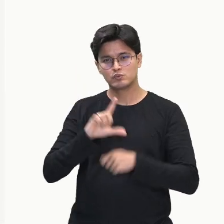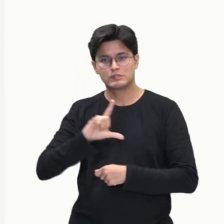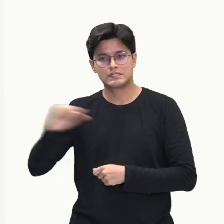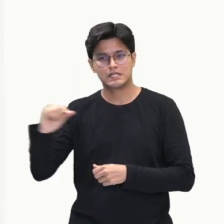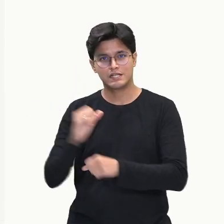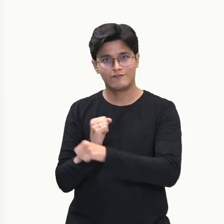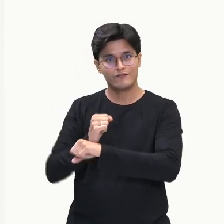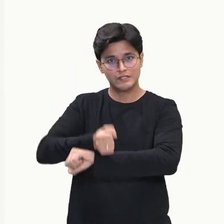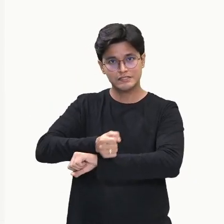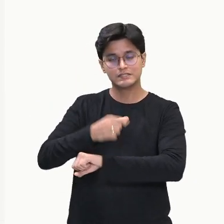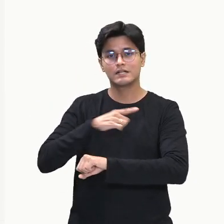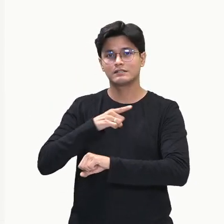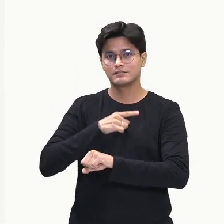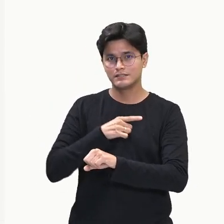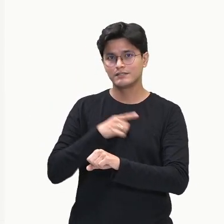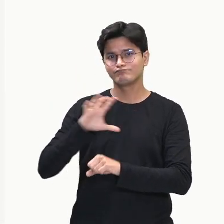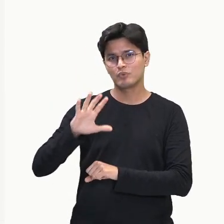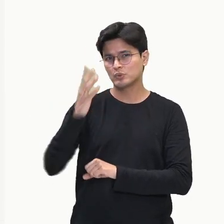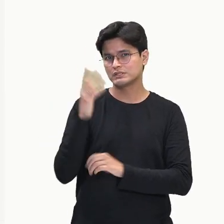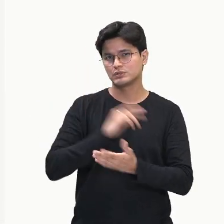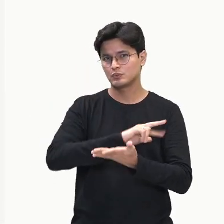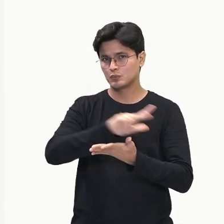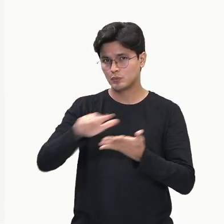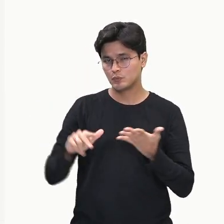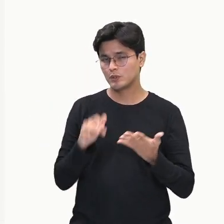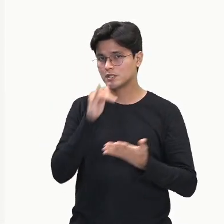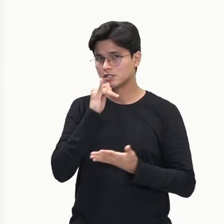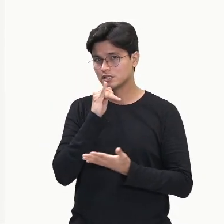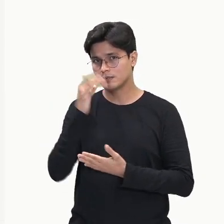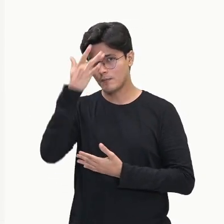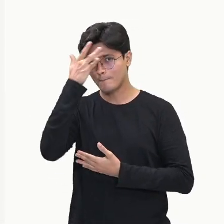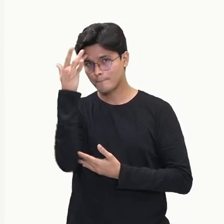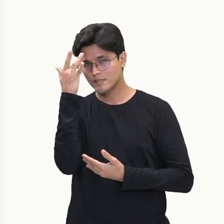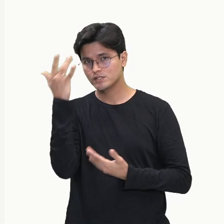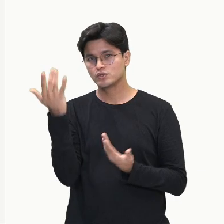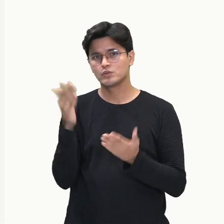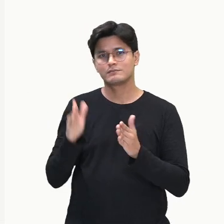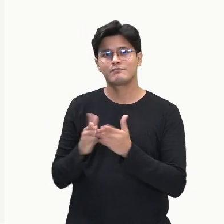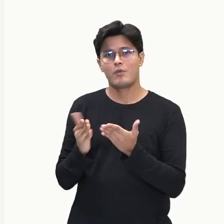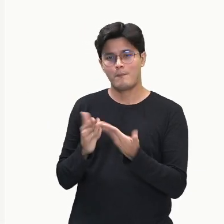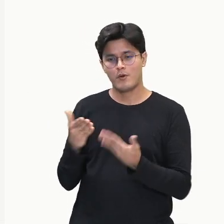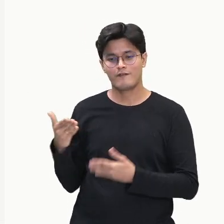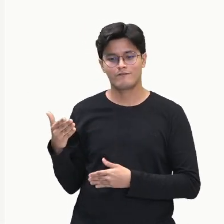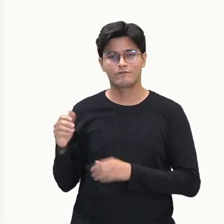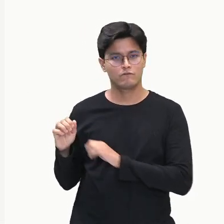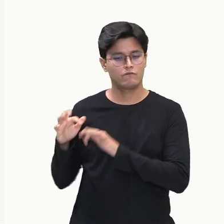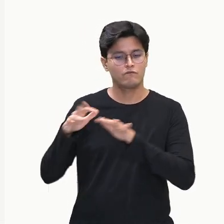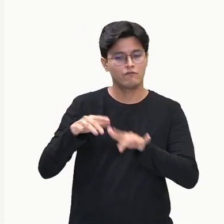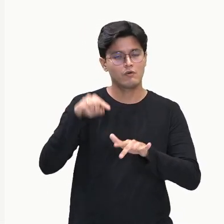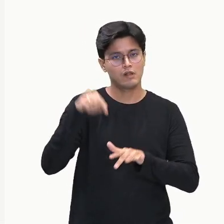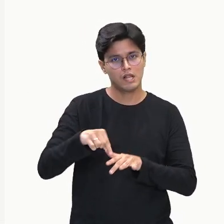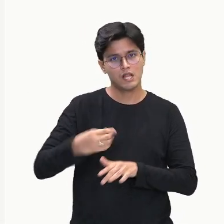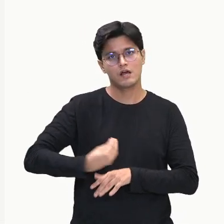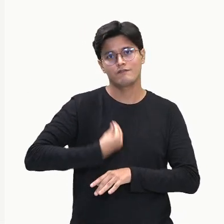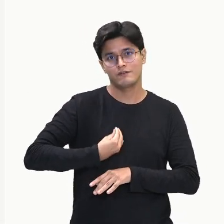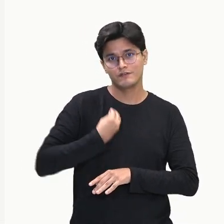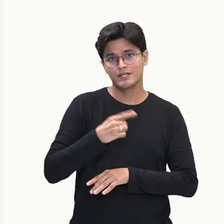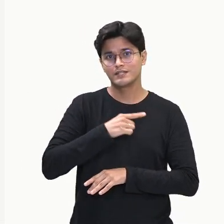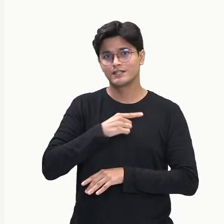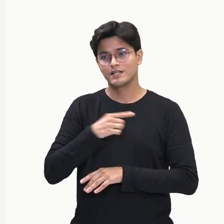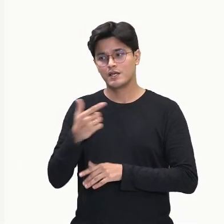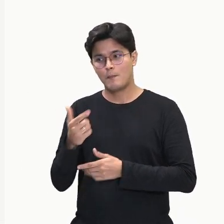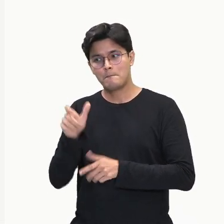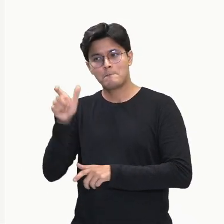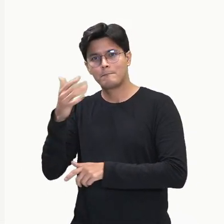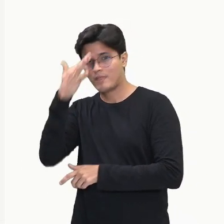série de situações, como nós temos pessoas de baixa renda que vão para esses lugares, algumas outras pessoas se aproveitam